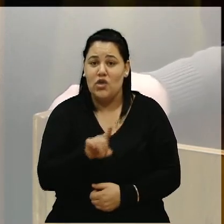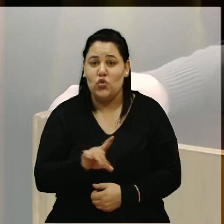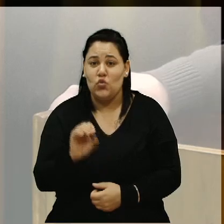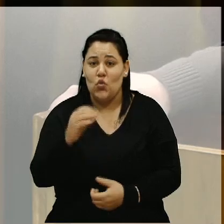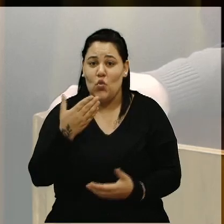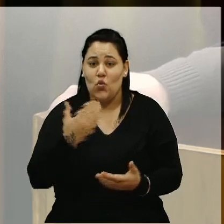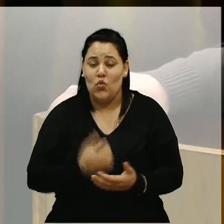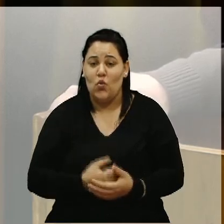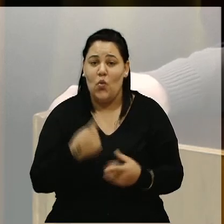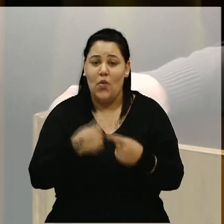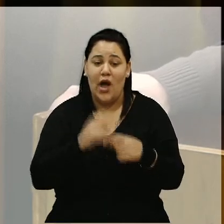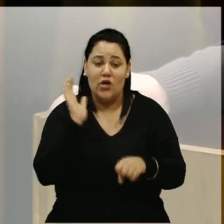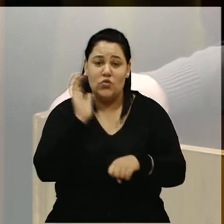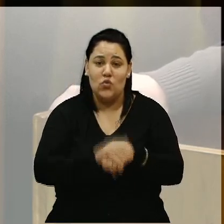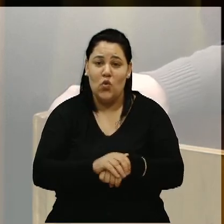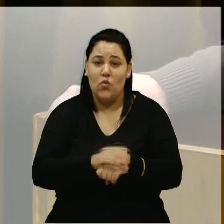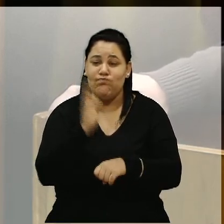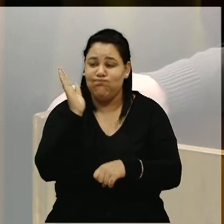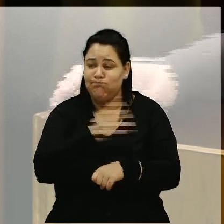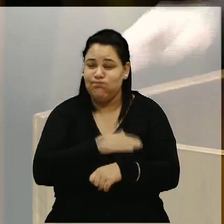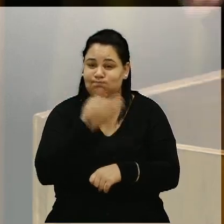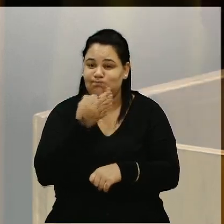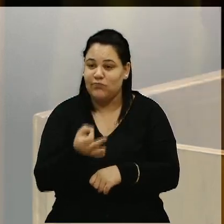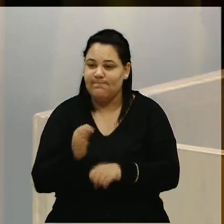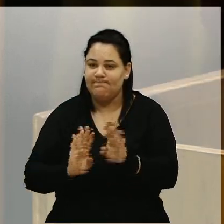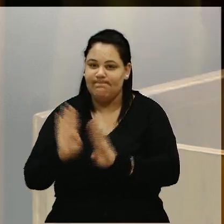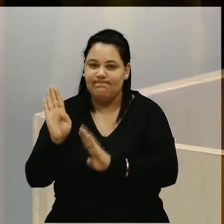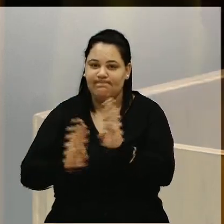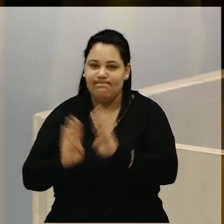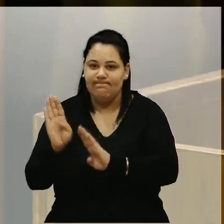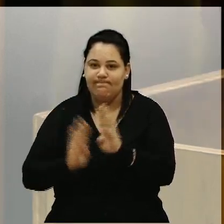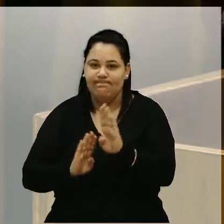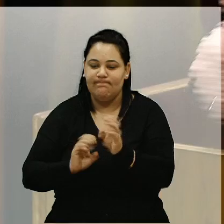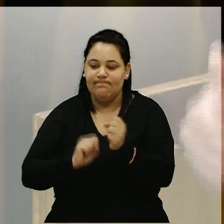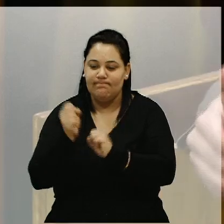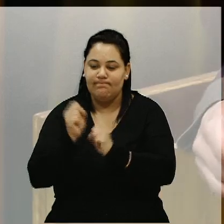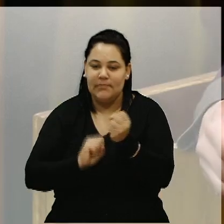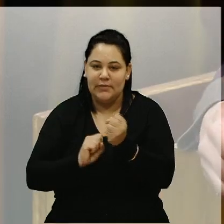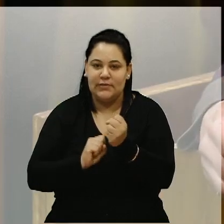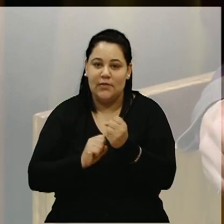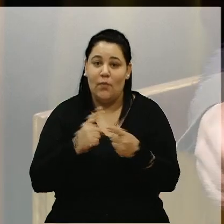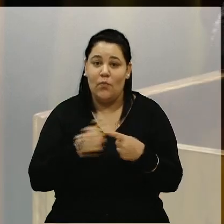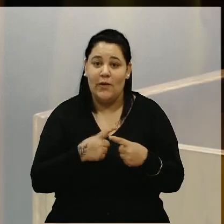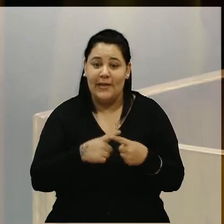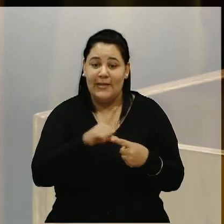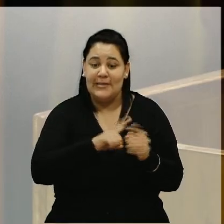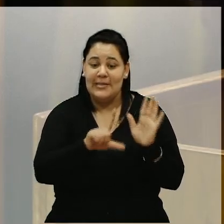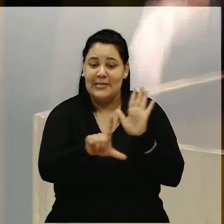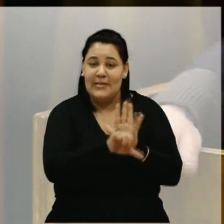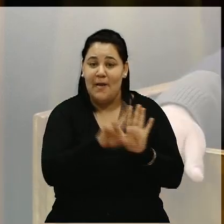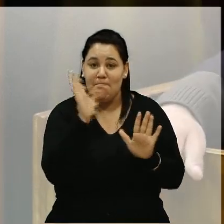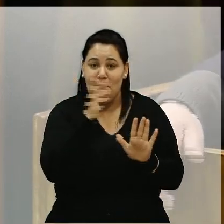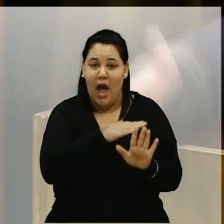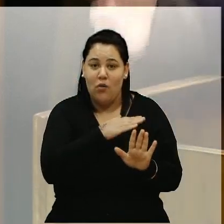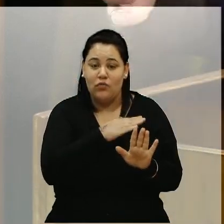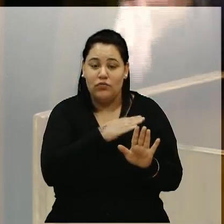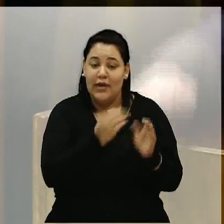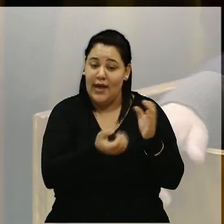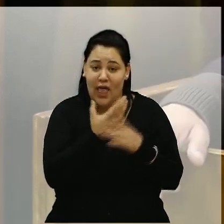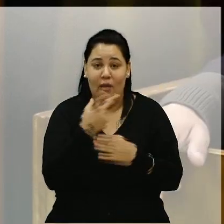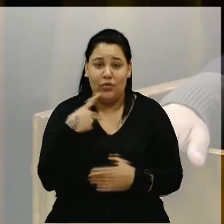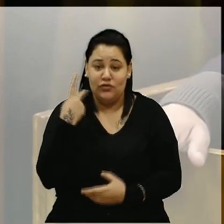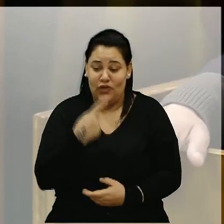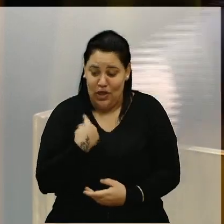Por culpa dessas malditas empresas, por essas malditas leis que são feitas pelos políticos, e nós